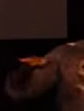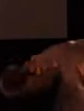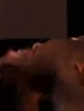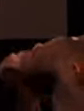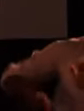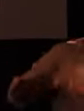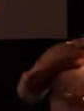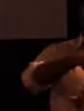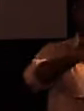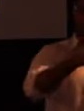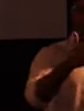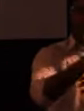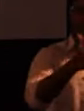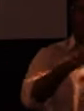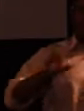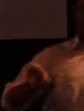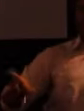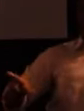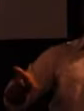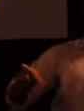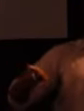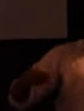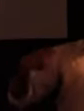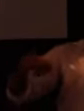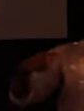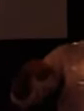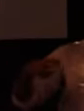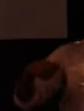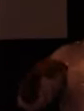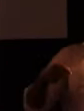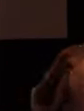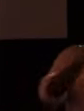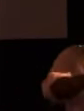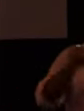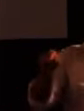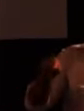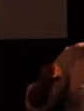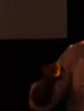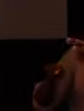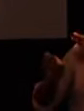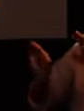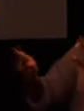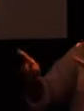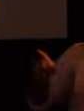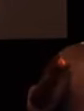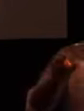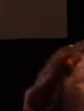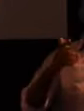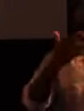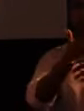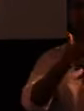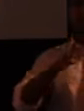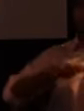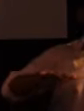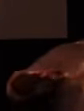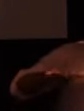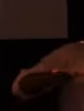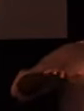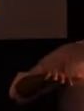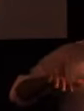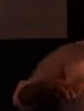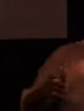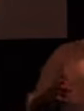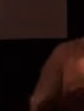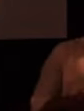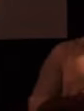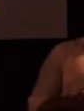tem que ser para poder gerar essa diversidade de identidade em cada lugar. O recuo mínimo de